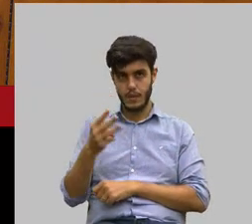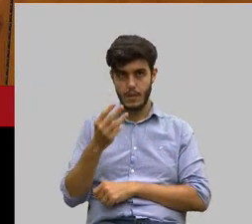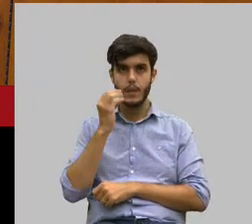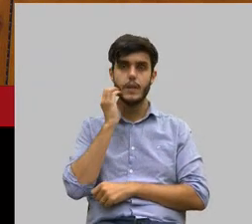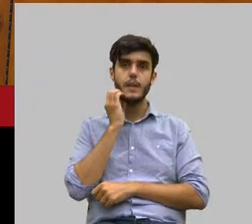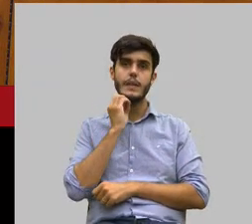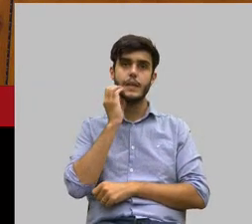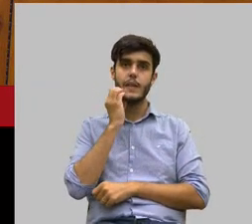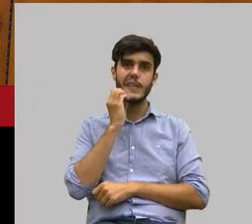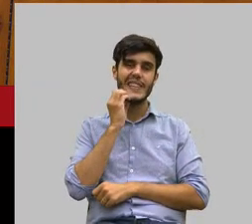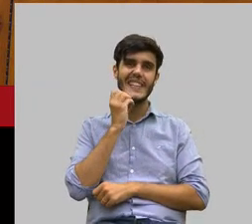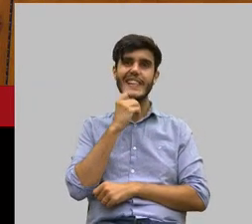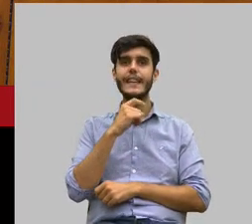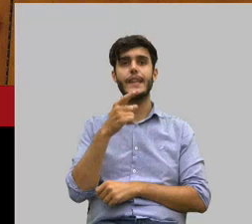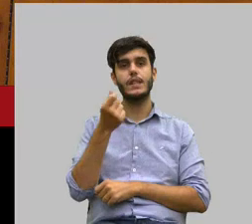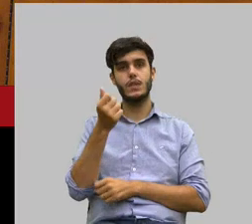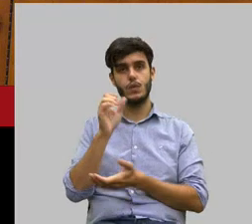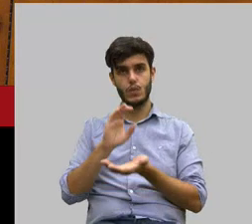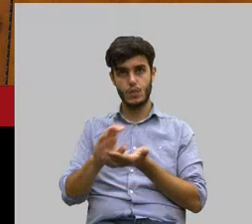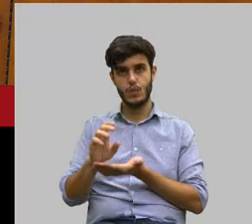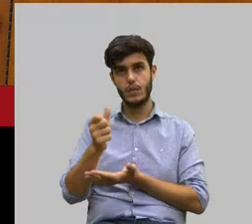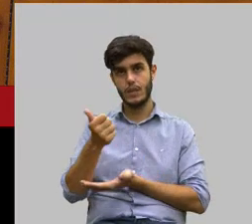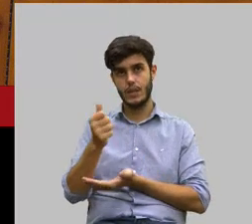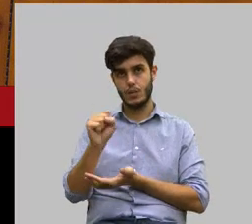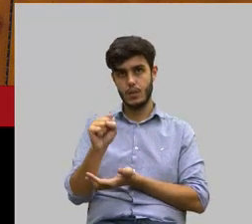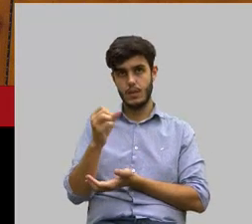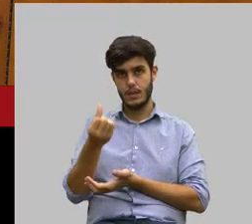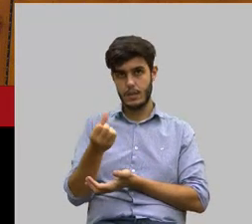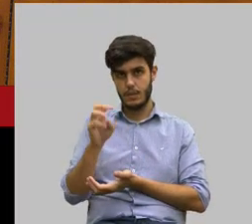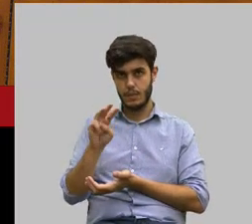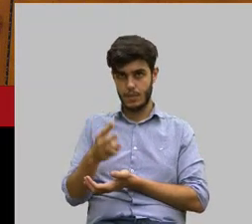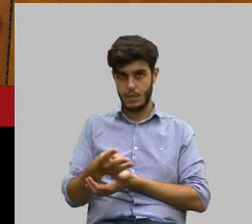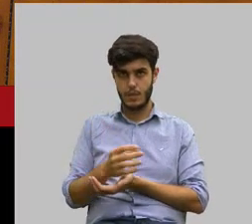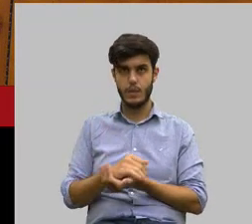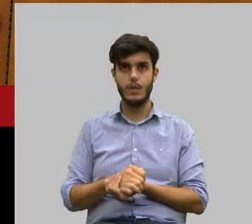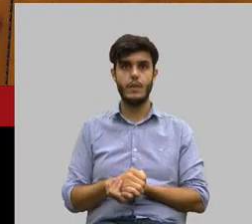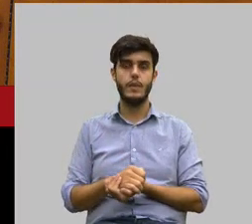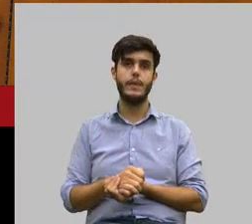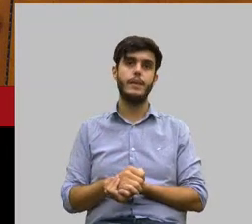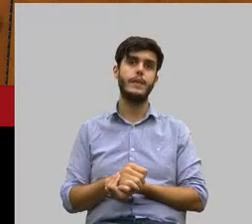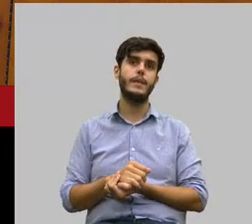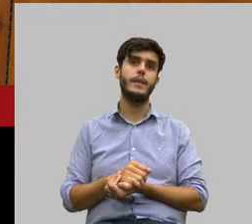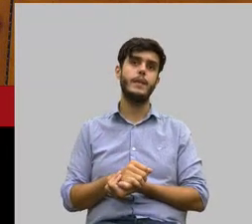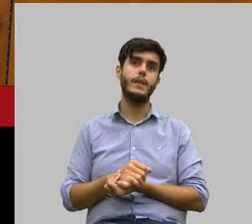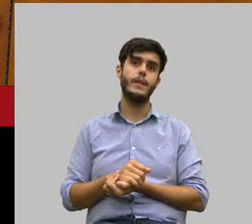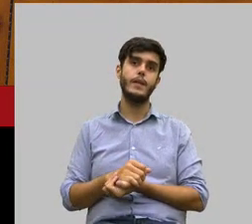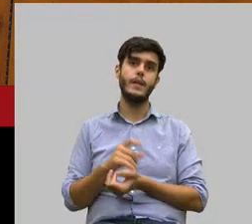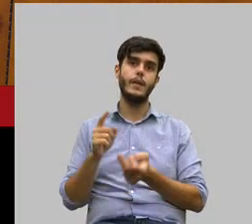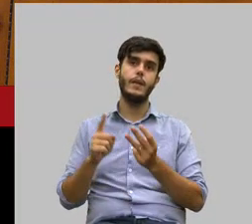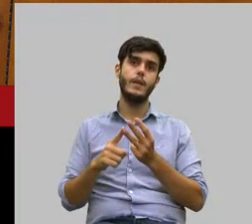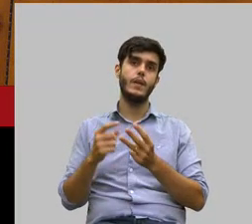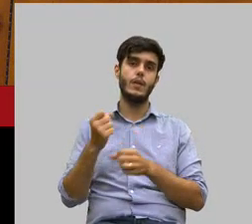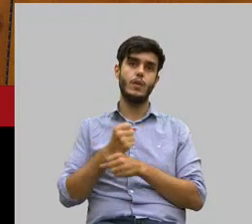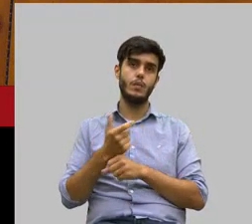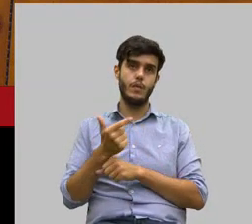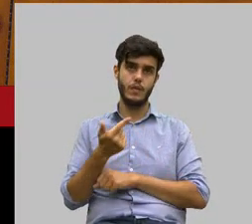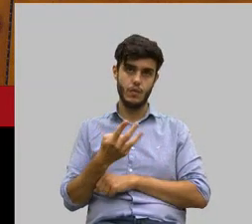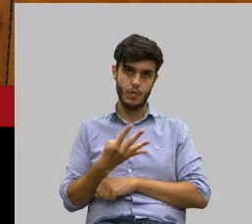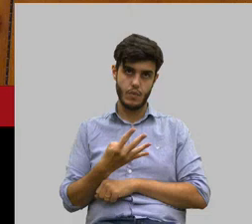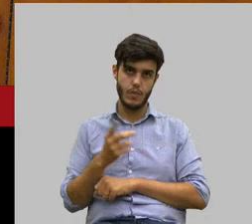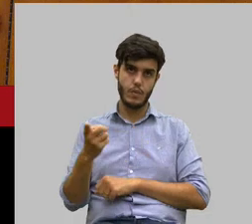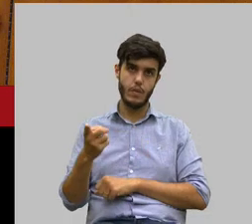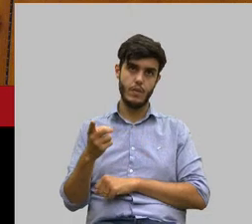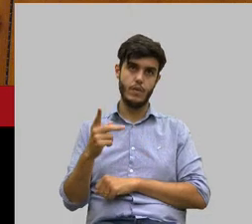sim custeio 186 milhões 186 milhões isso 2024 previsão de